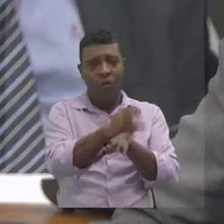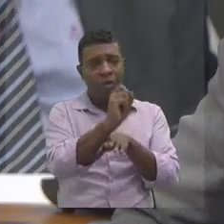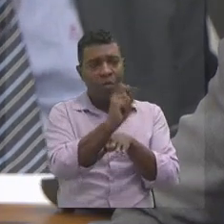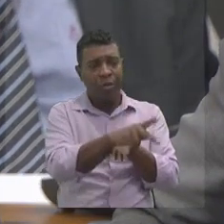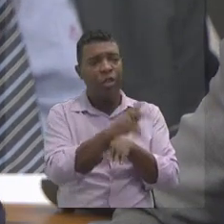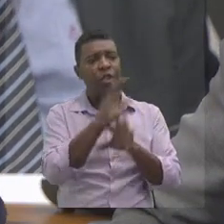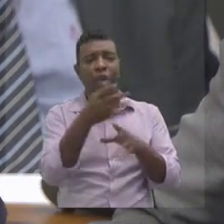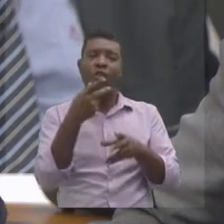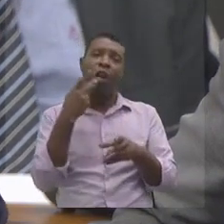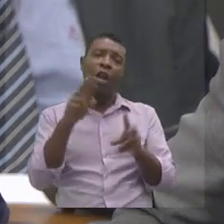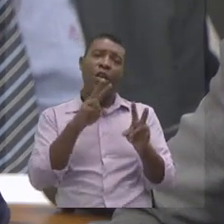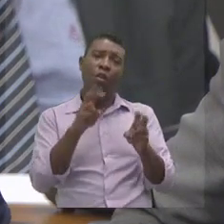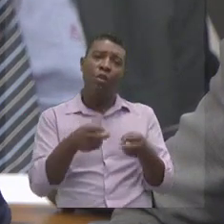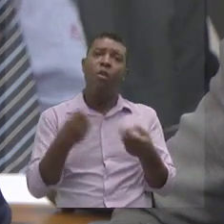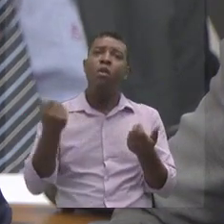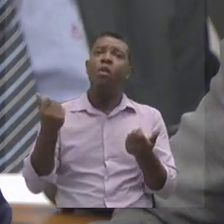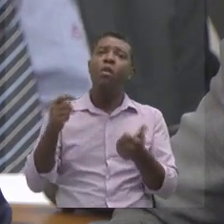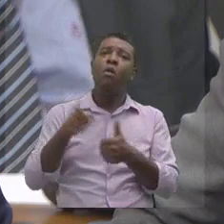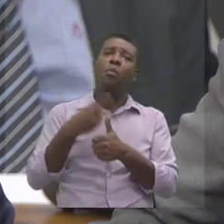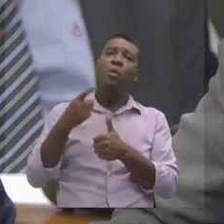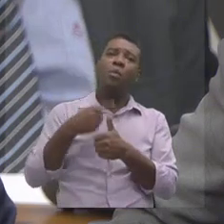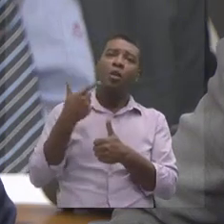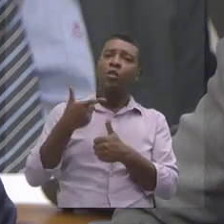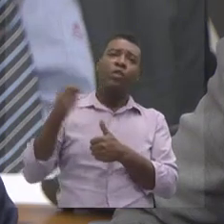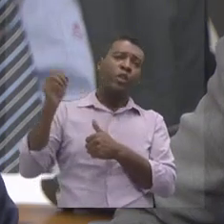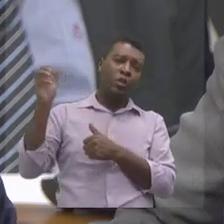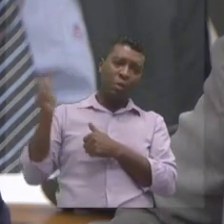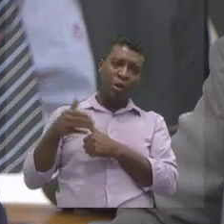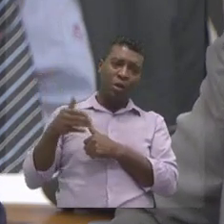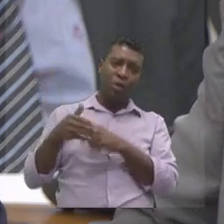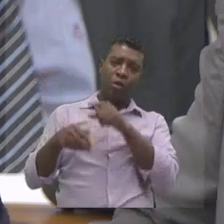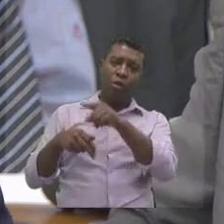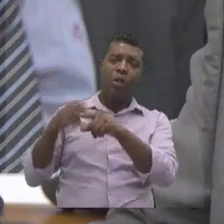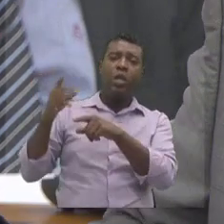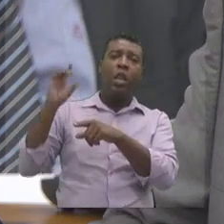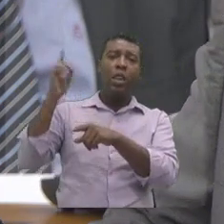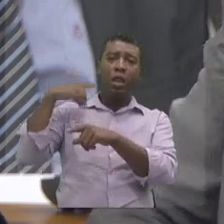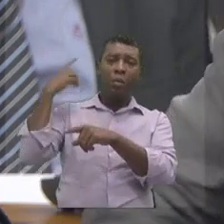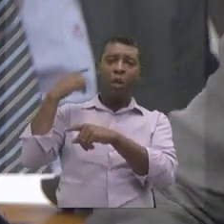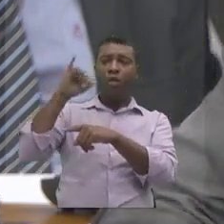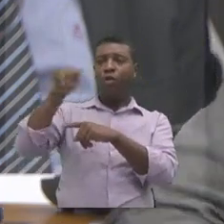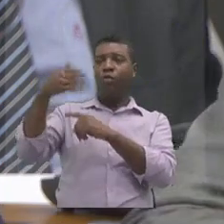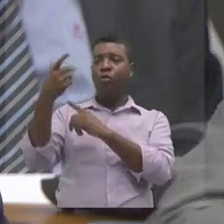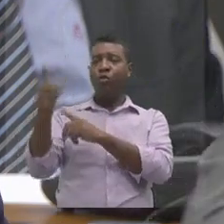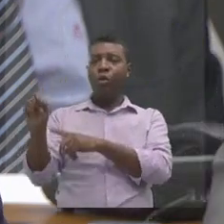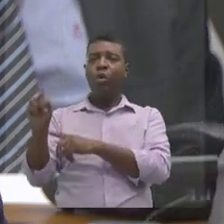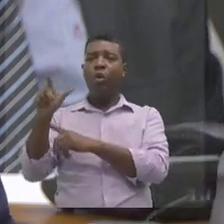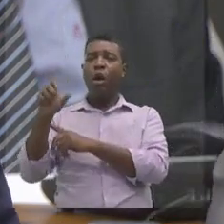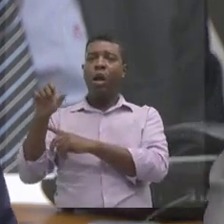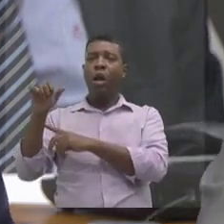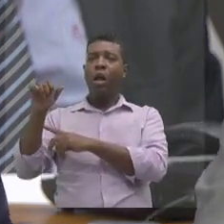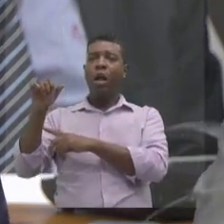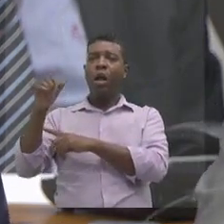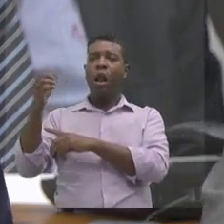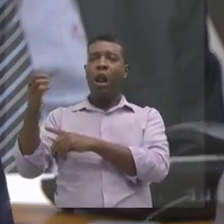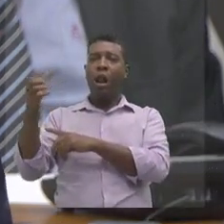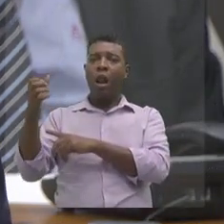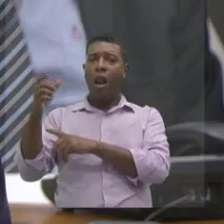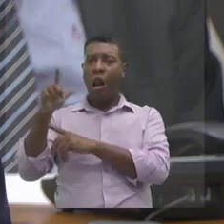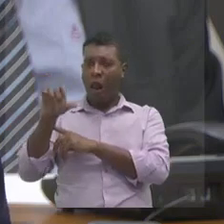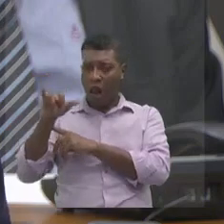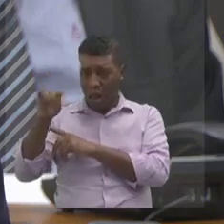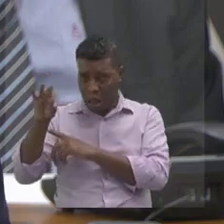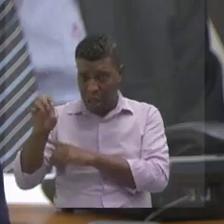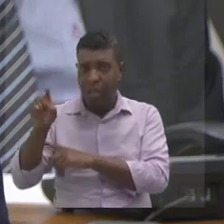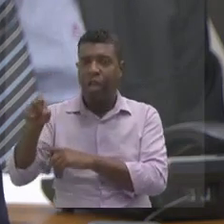nos primeiros 20 minutos o deputado João Leite é um craque era mestre nessa